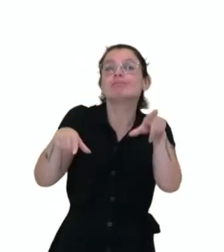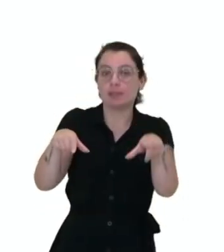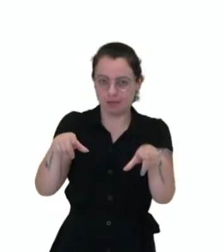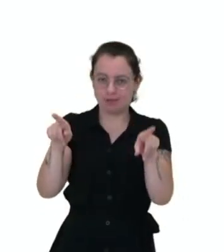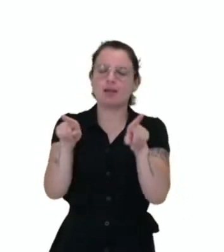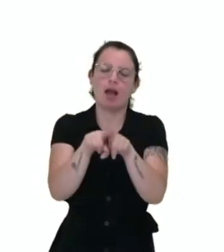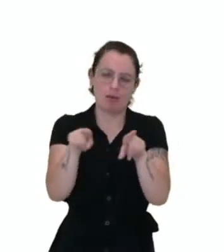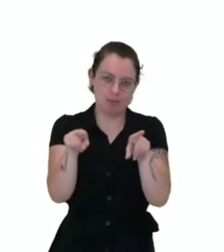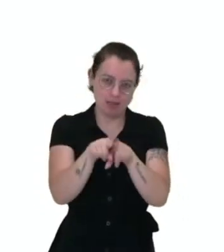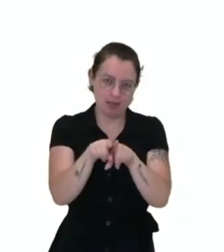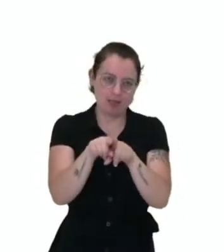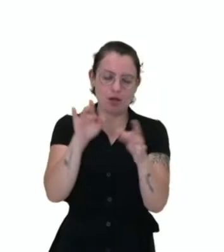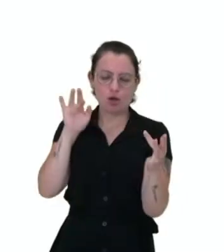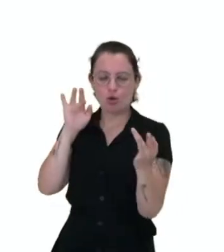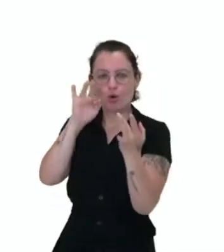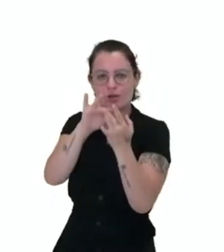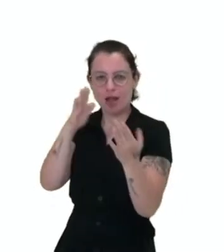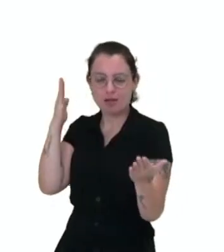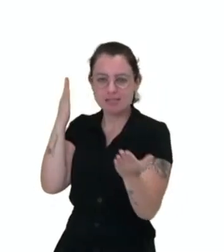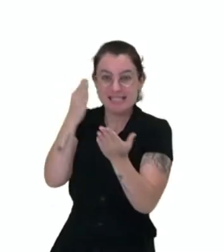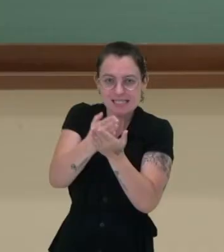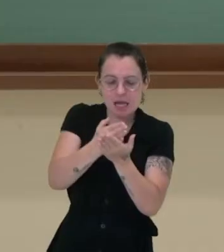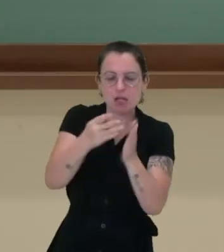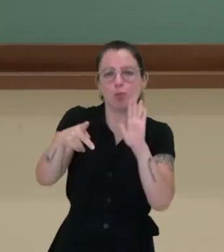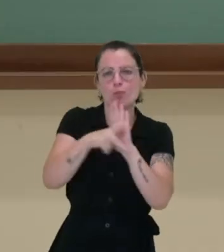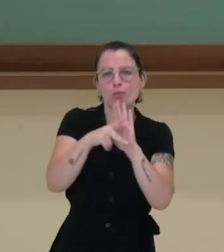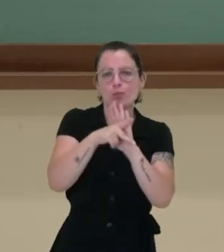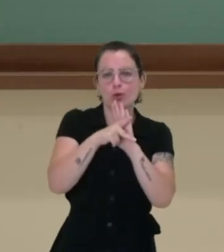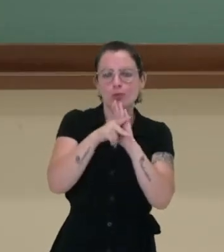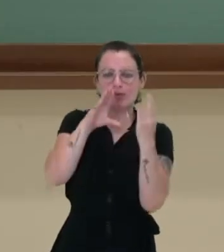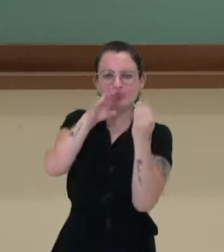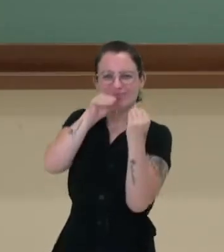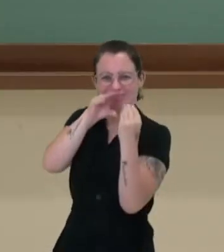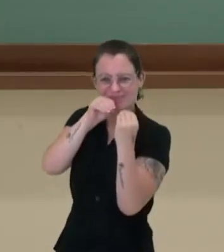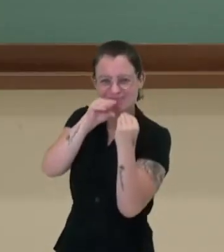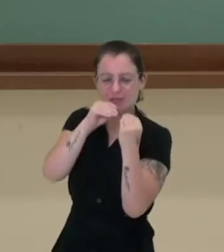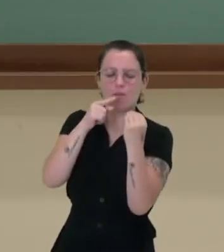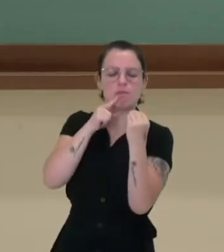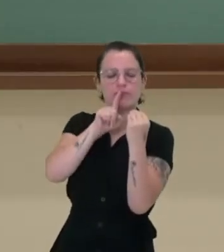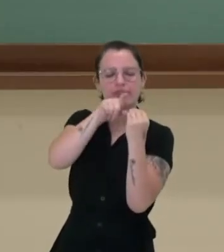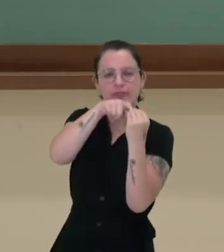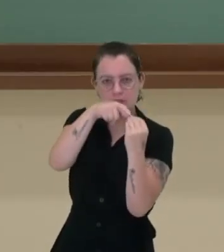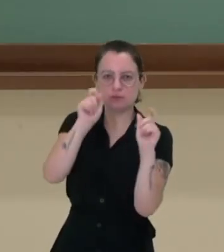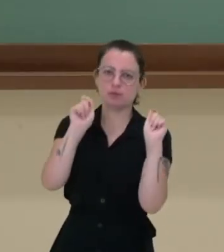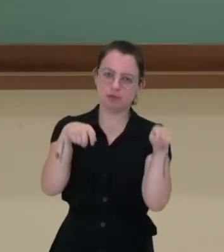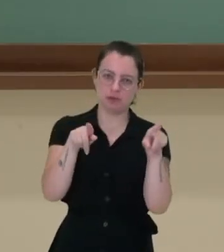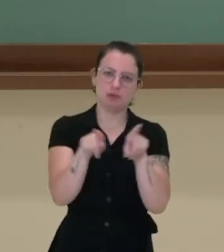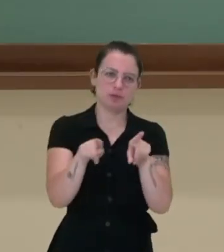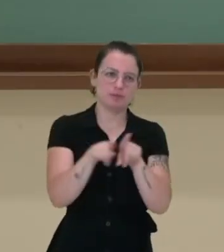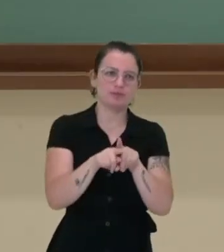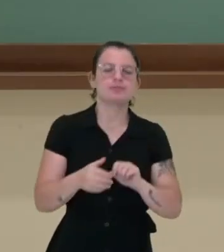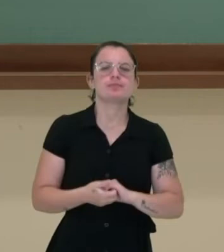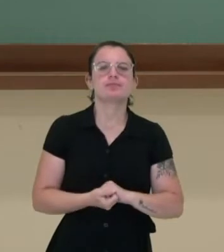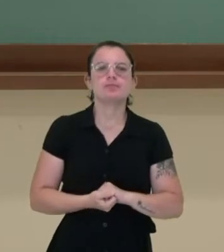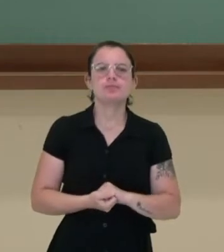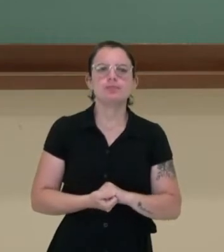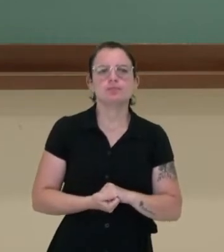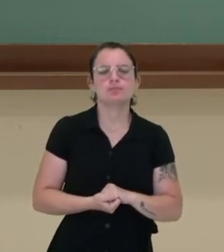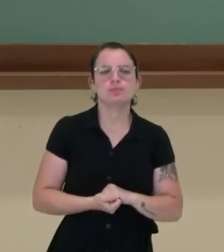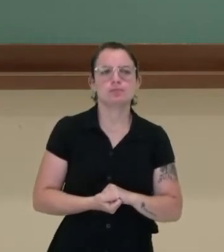contato direto com a saliva das pessoas infectadas. Novamente, podemos observar